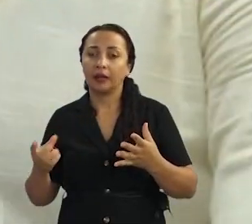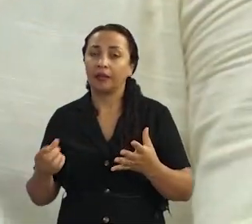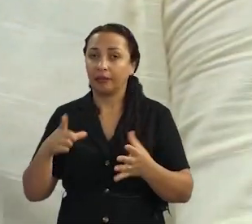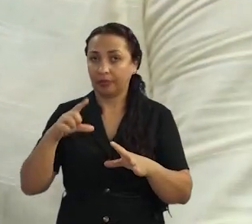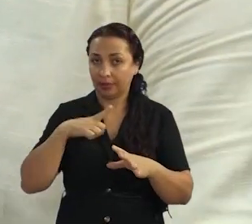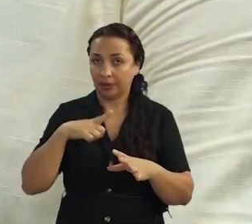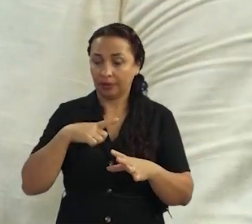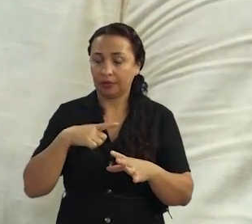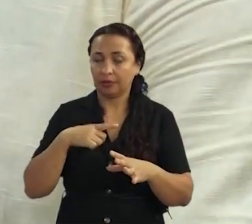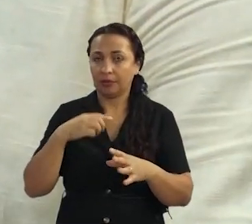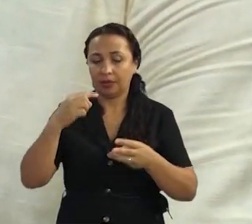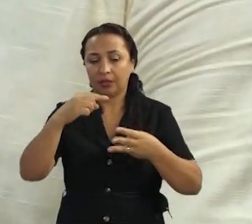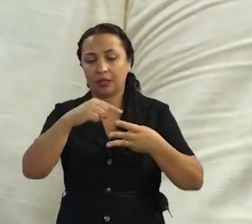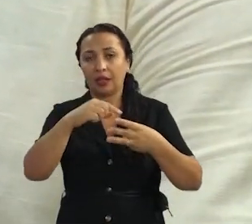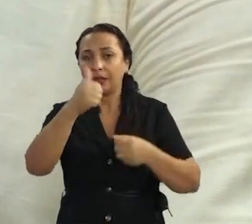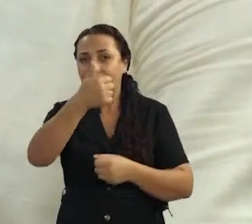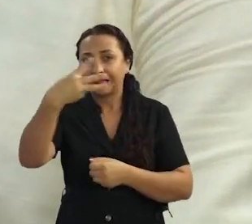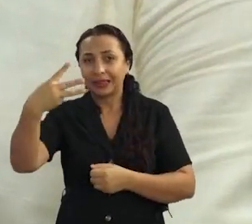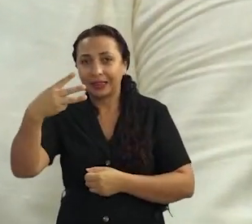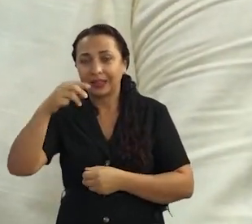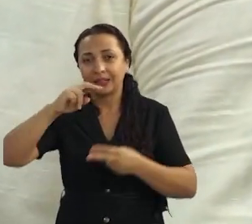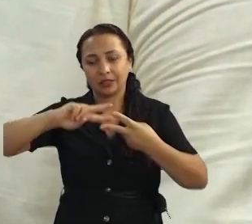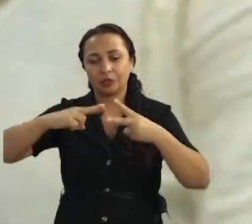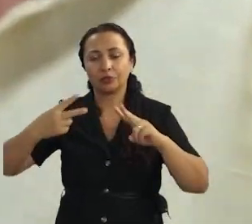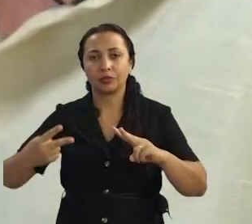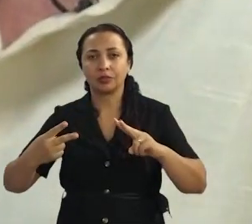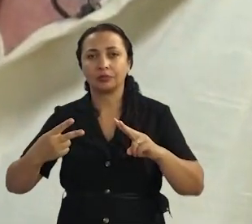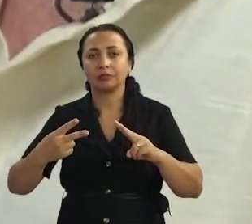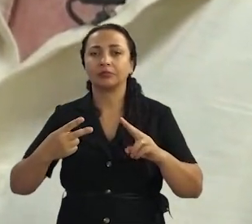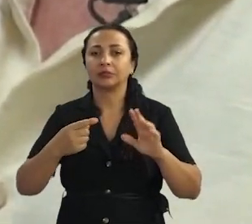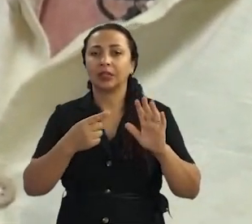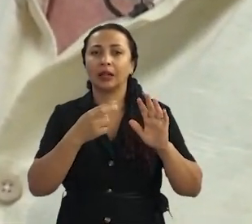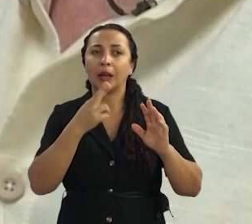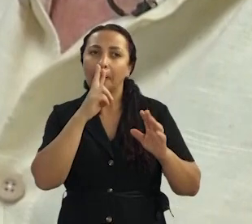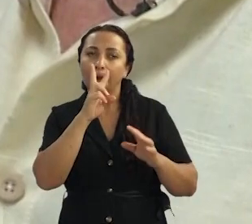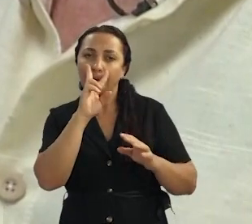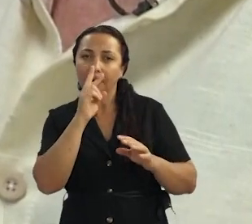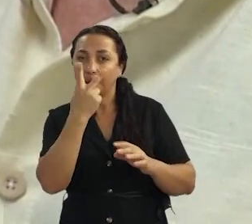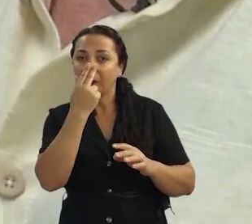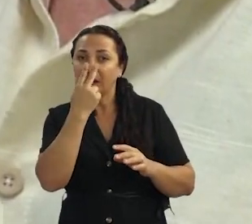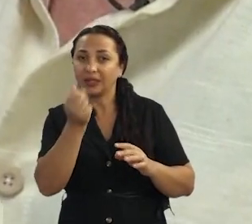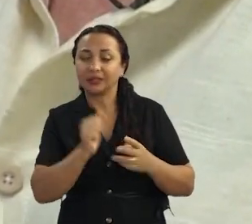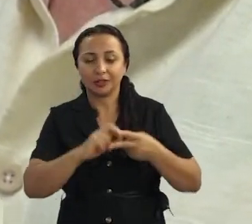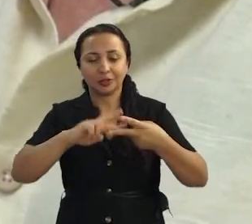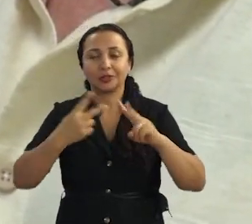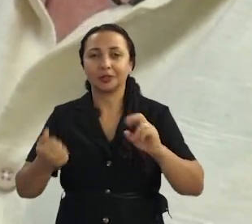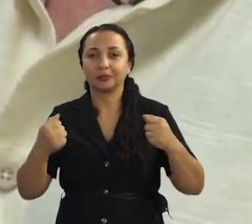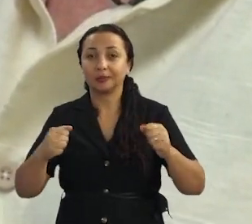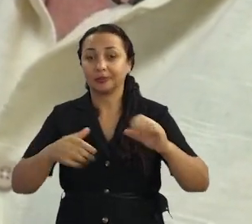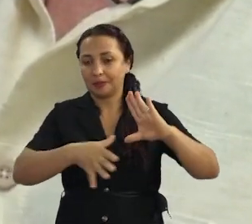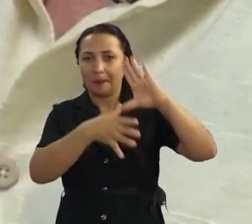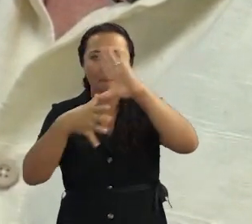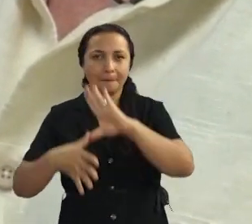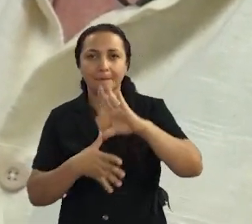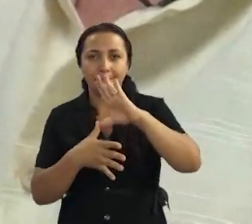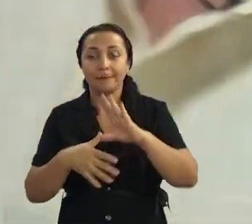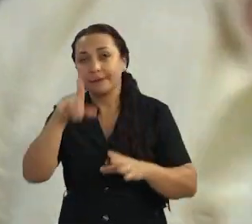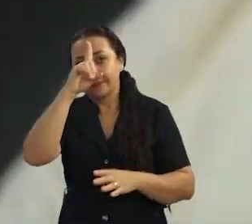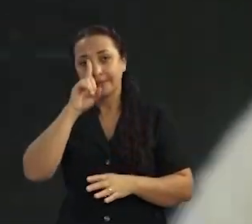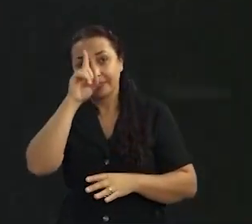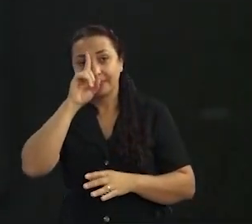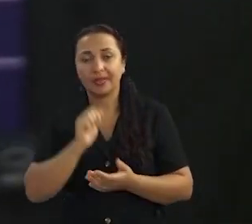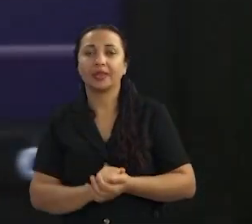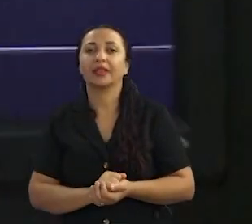que inclui 13 genes que correspondem a genes que podem mapear